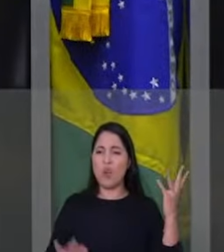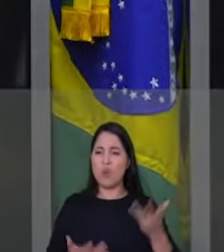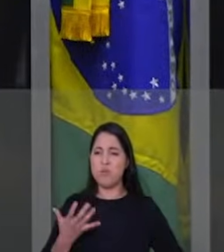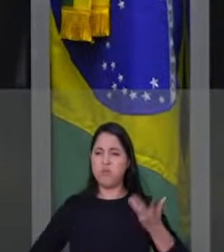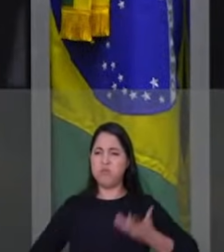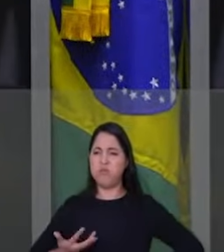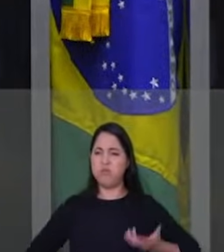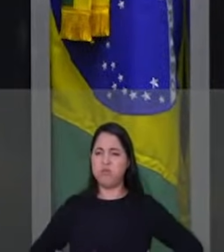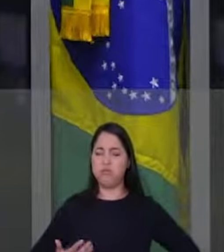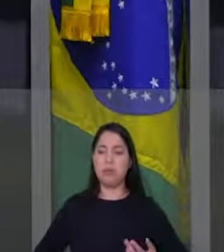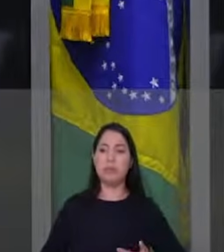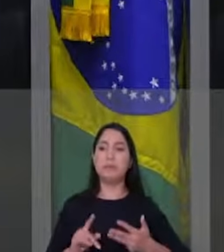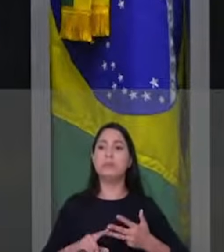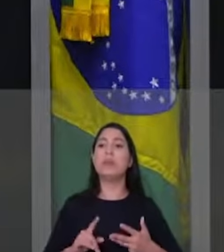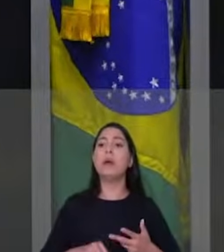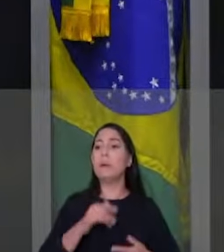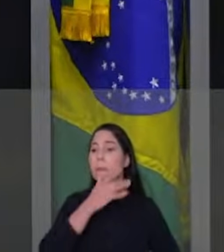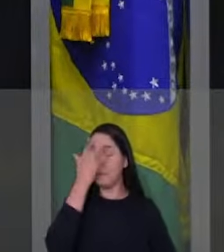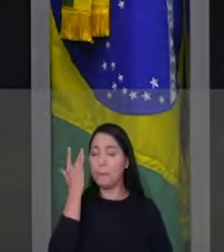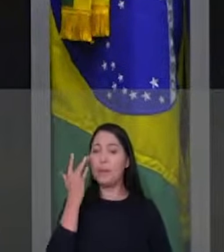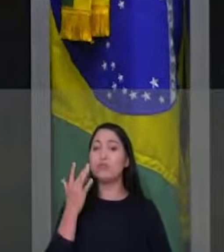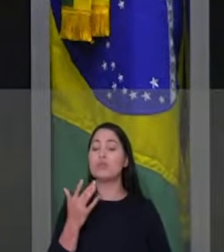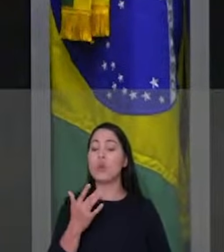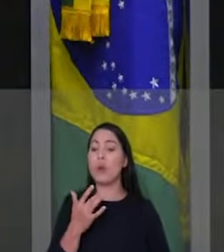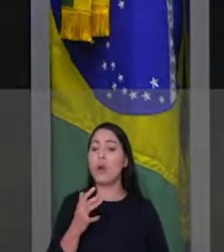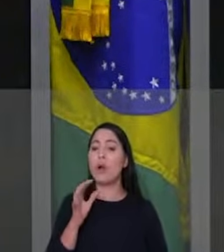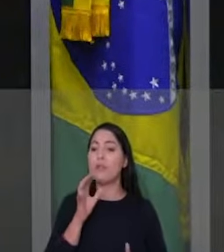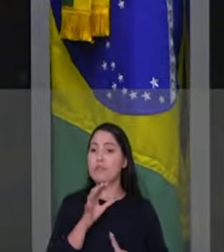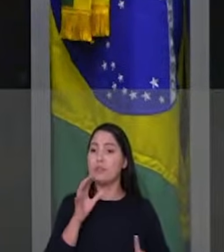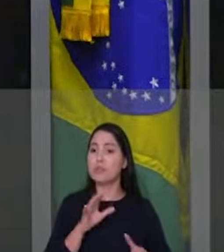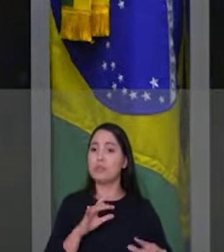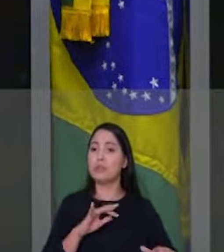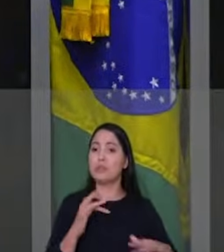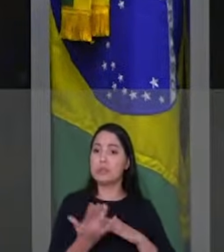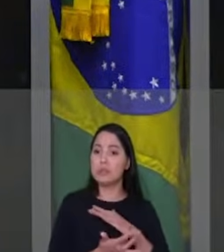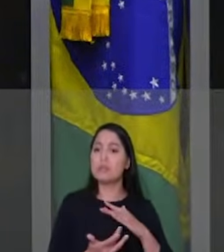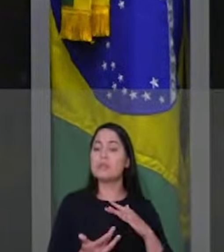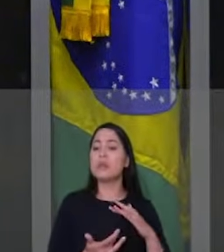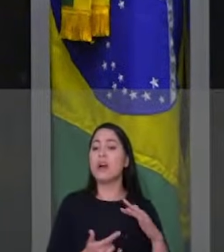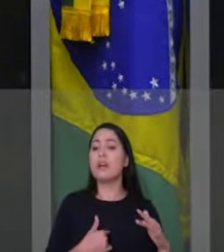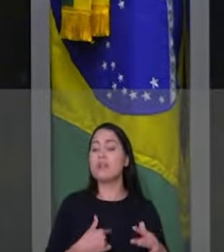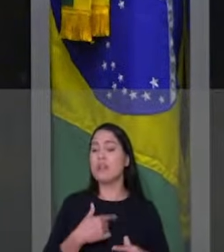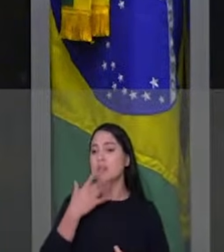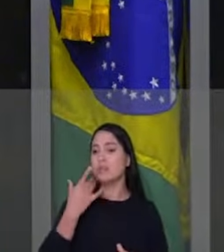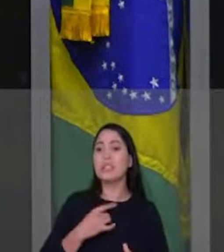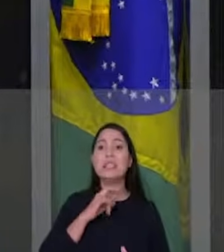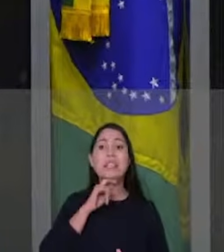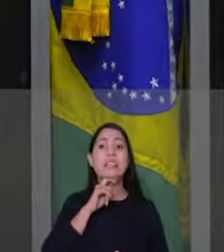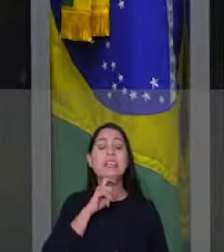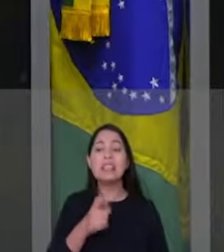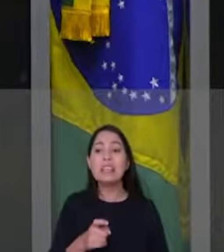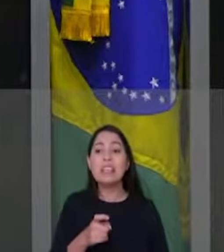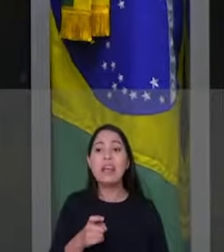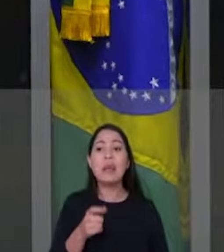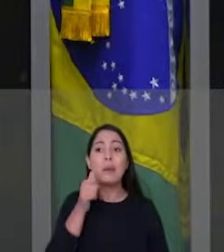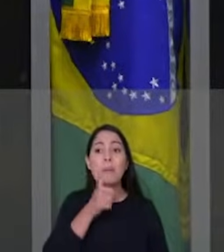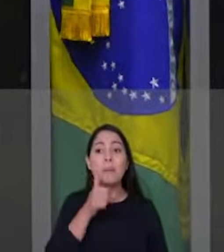influenciadores estão sendo taxados, nenhuma mulher indicada para o STF,